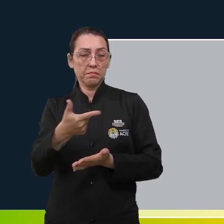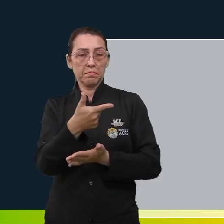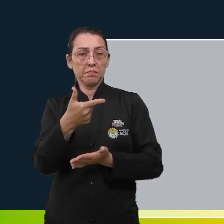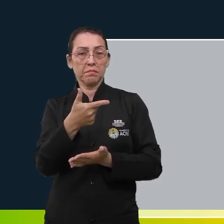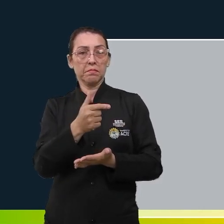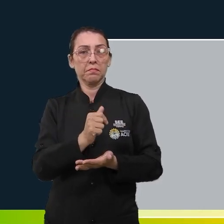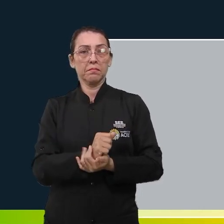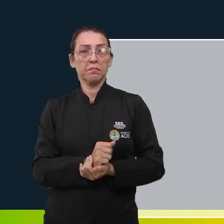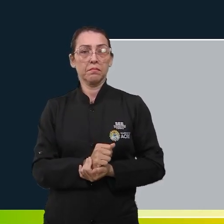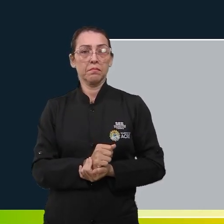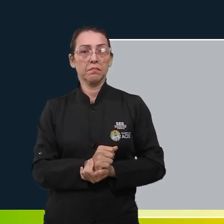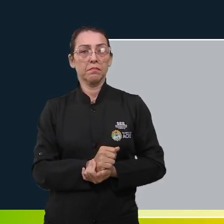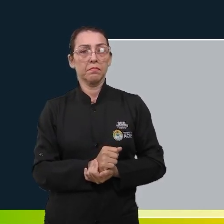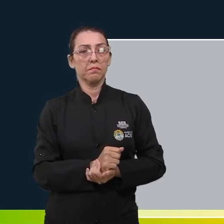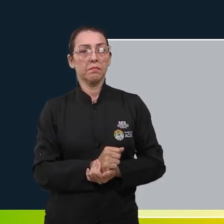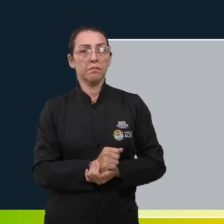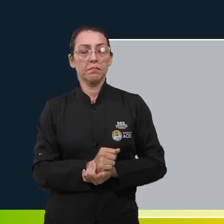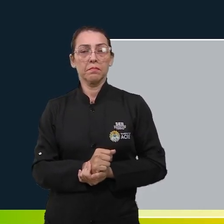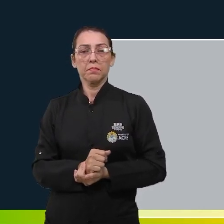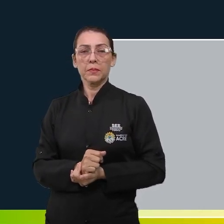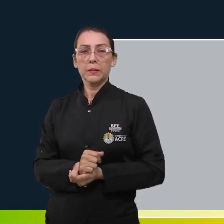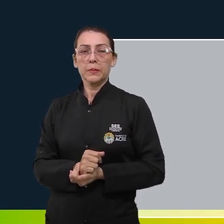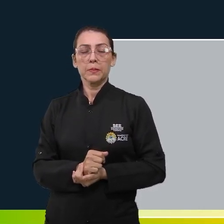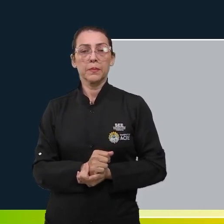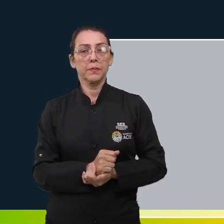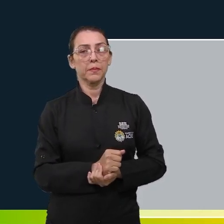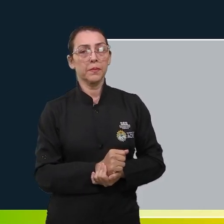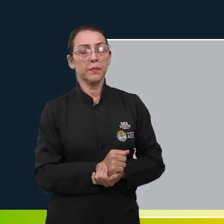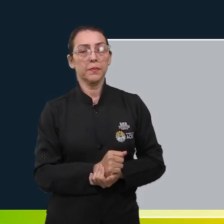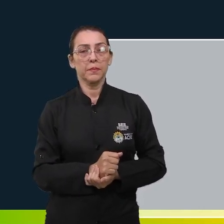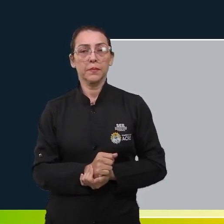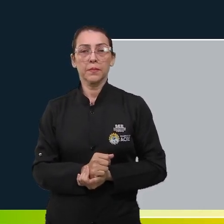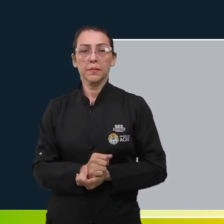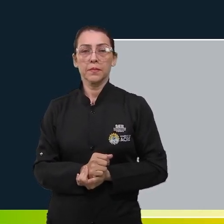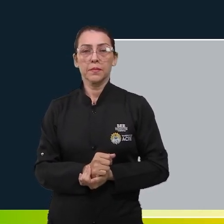acordo com os pesos, dentro do contexto da